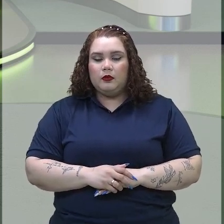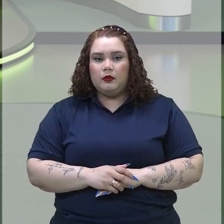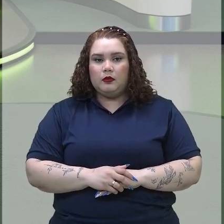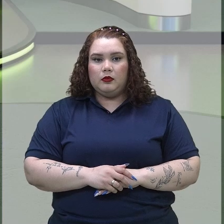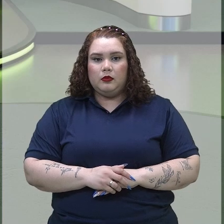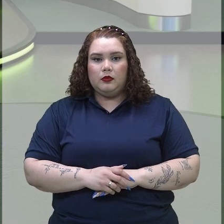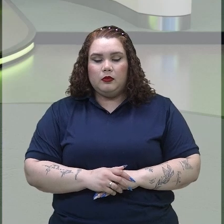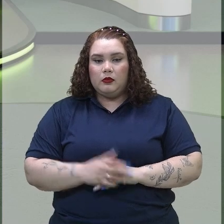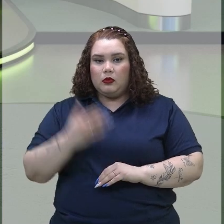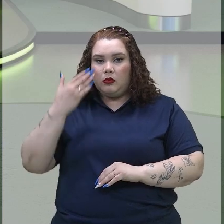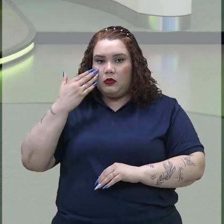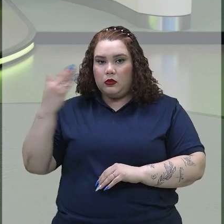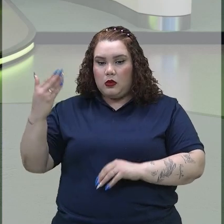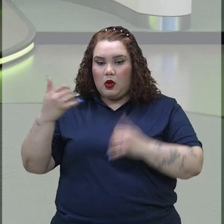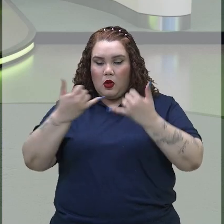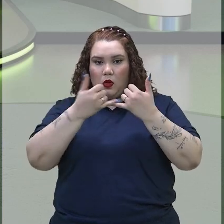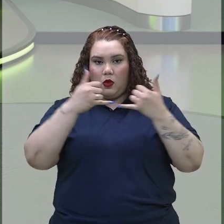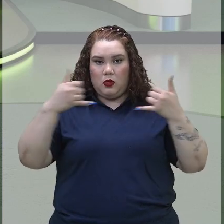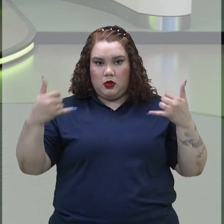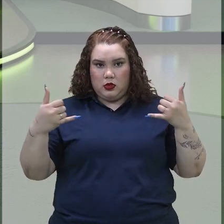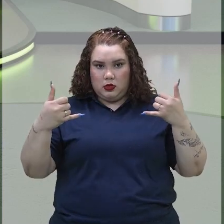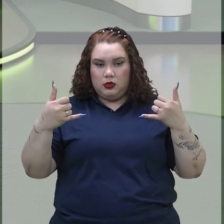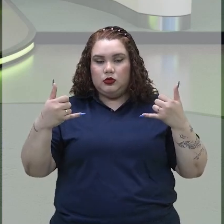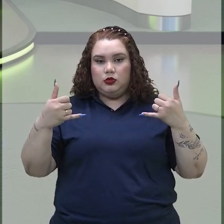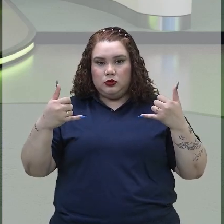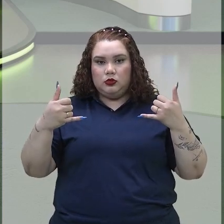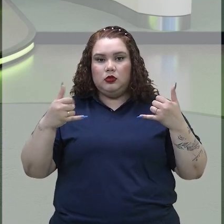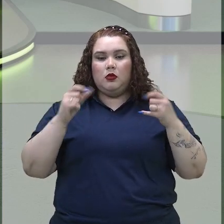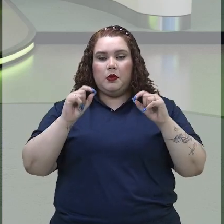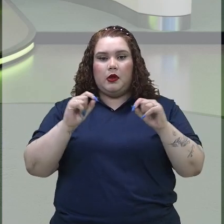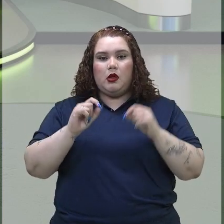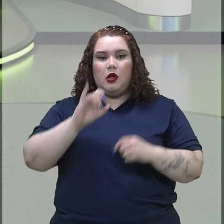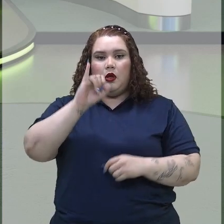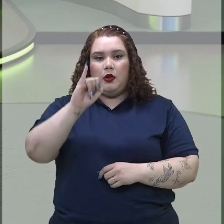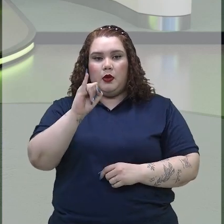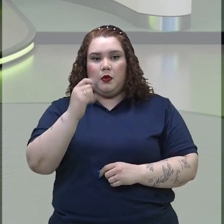Olha só, pessoal, corrente total é igual a I1